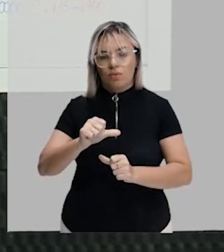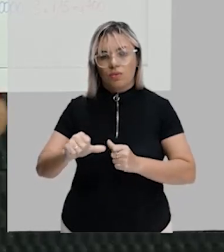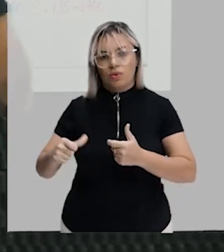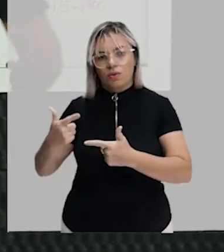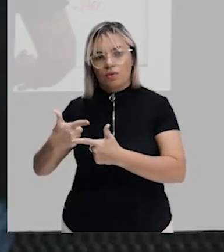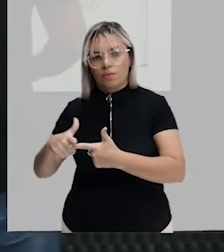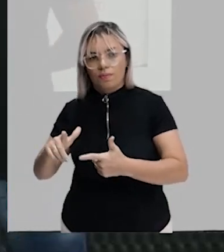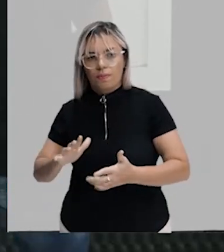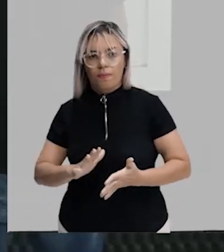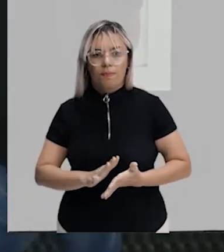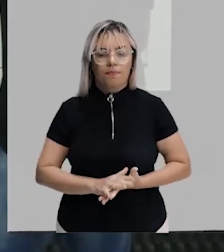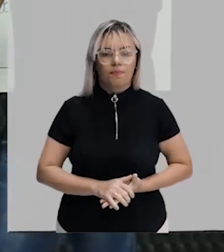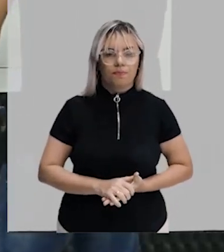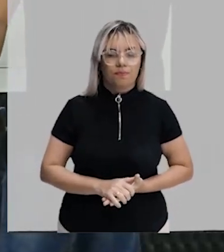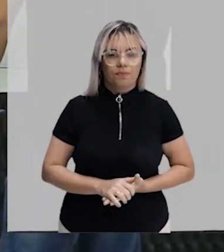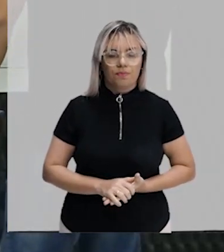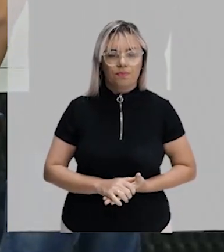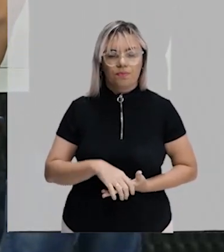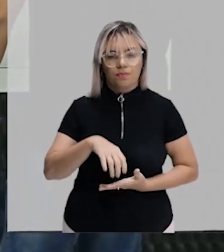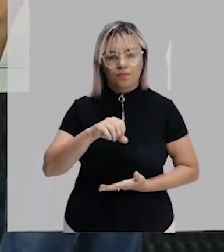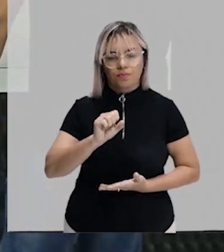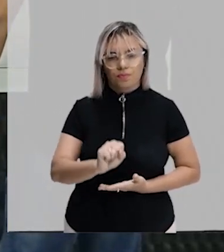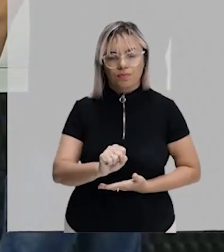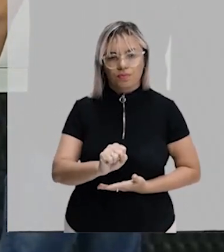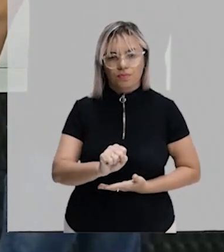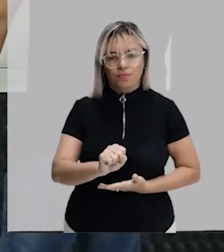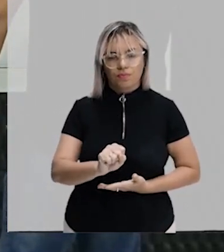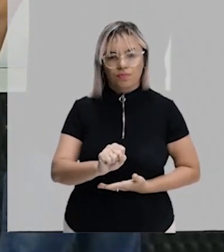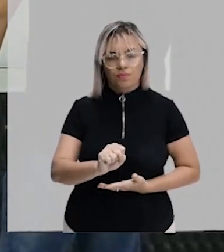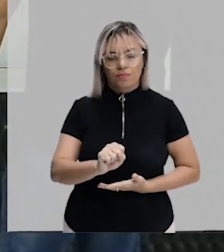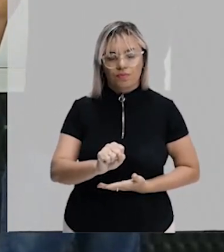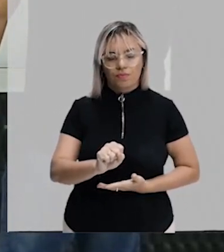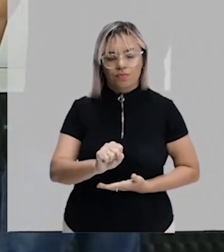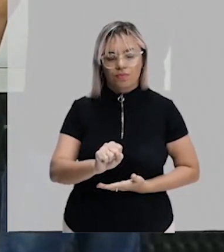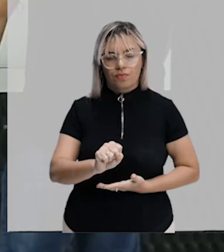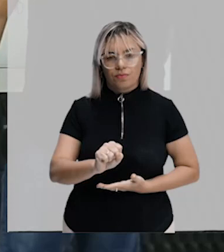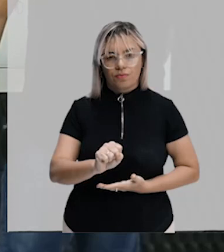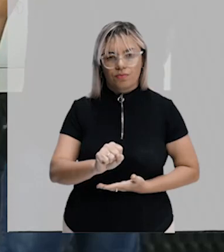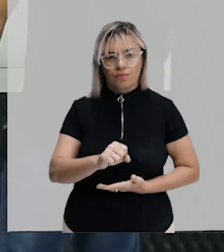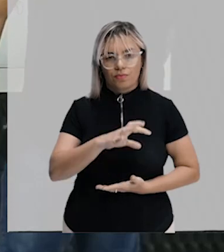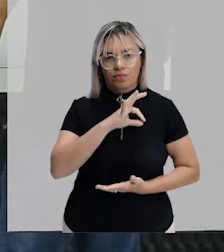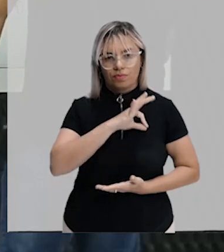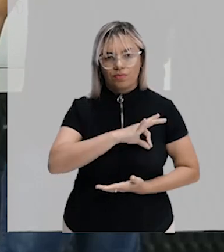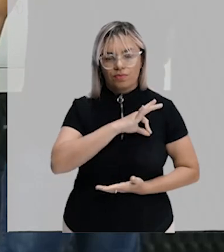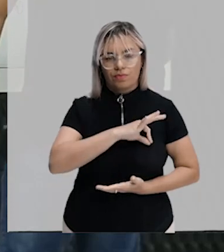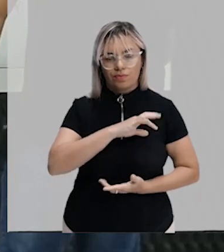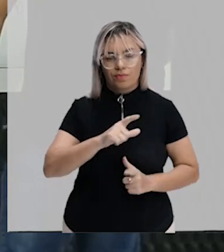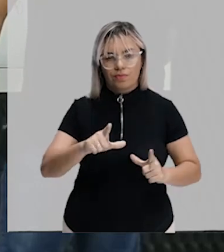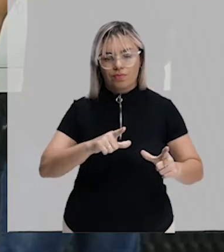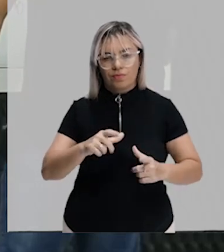Então o salário dos funcionários vai ser 2.400